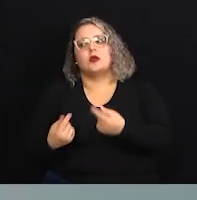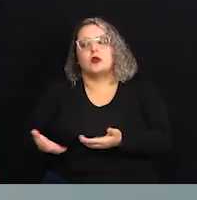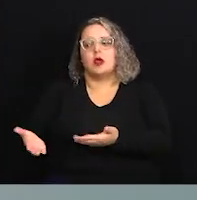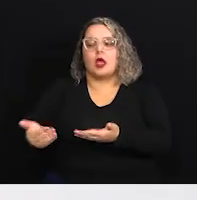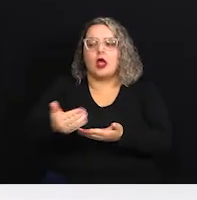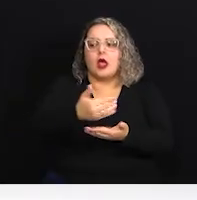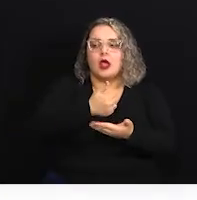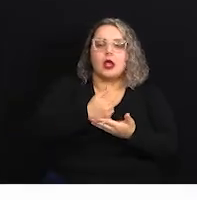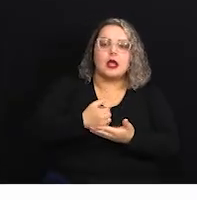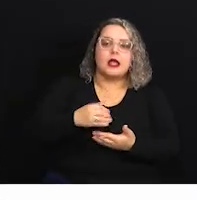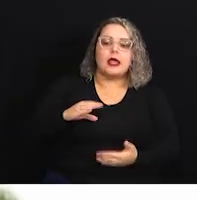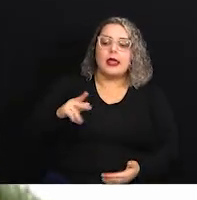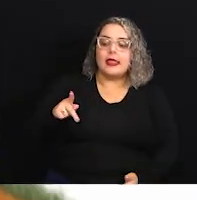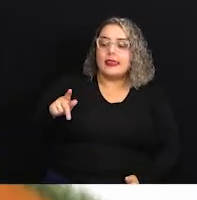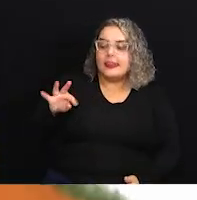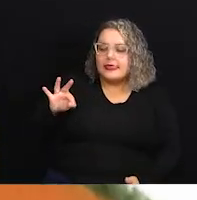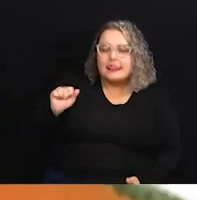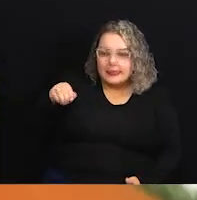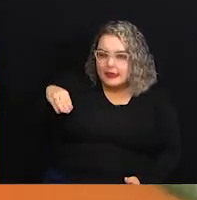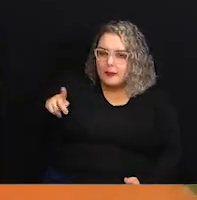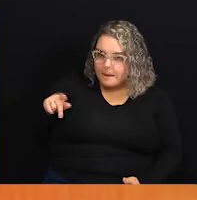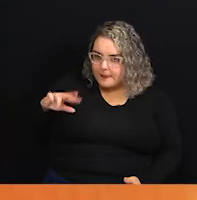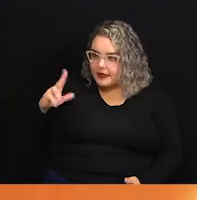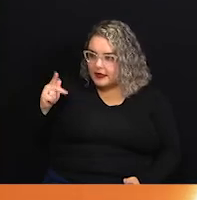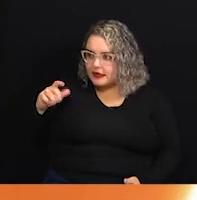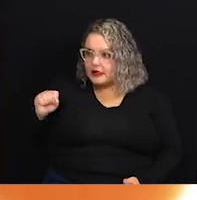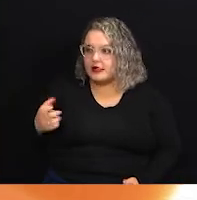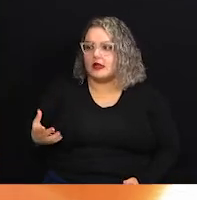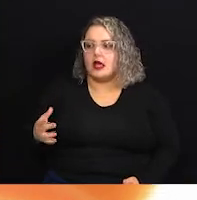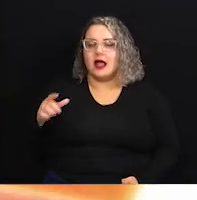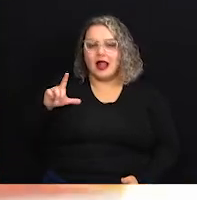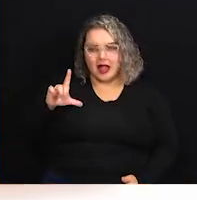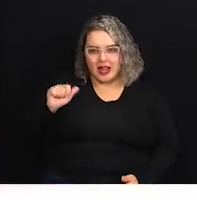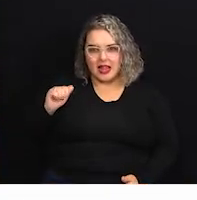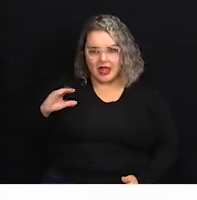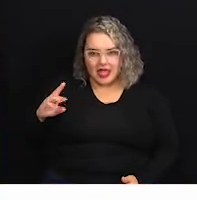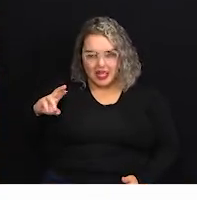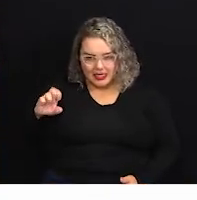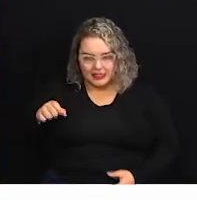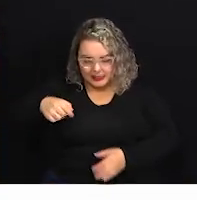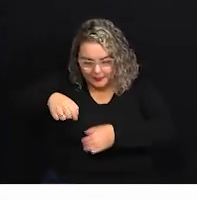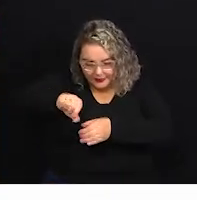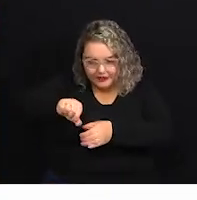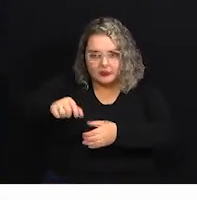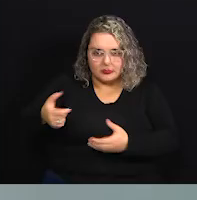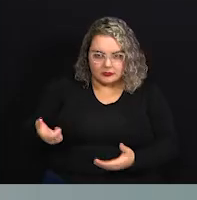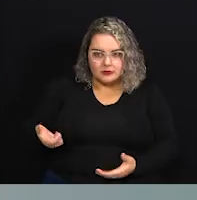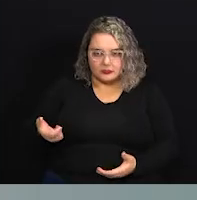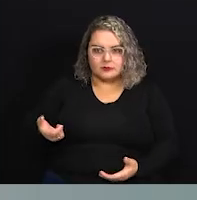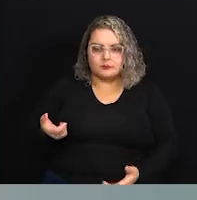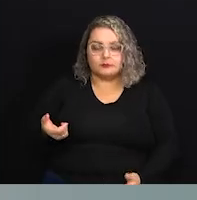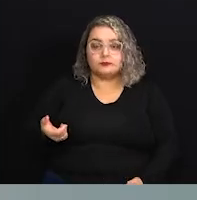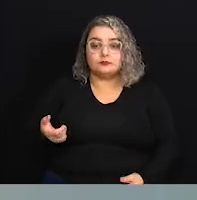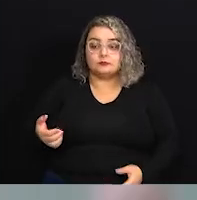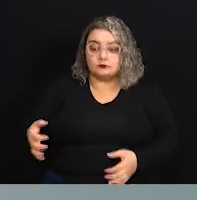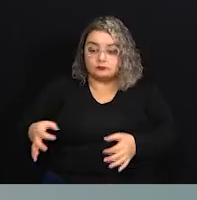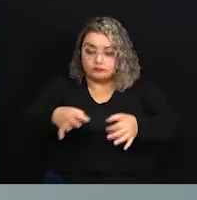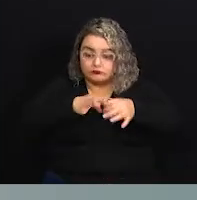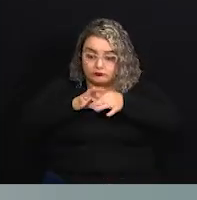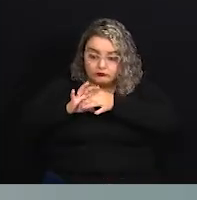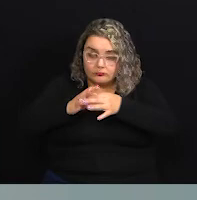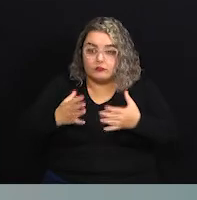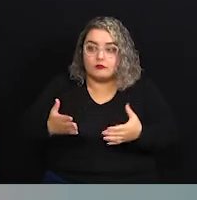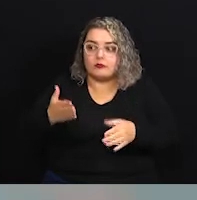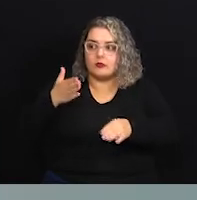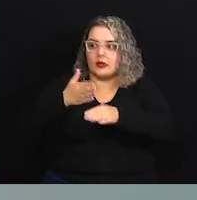também arrecadam tampinhas, aqueles lacres de alumínio. Então, geralmente eles se